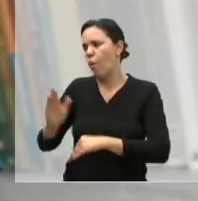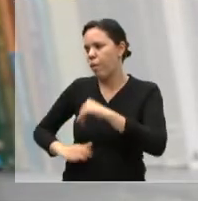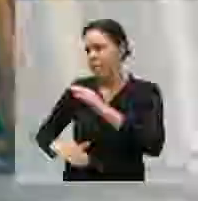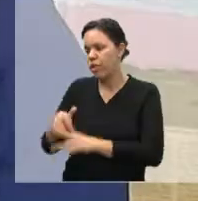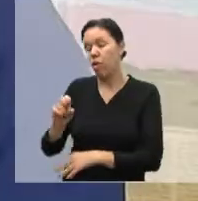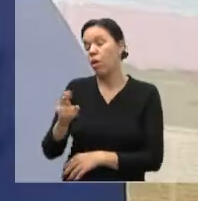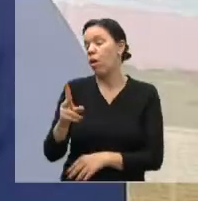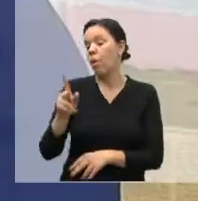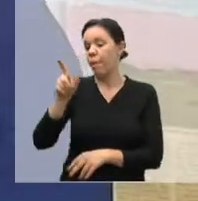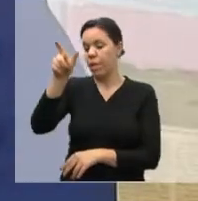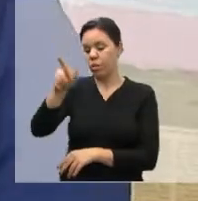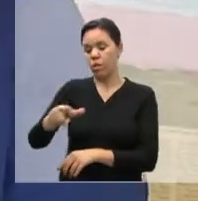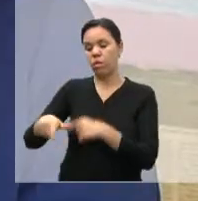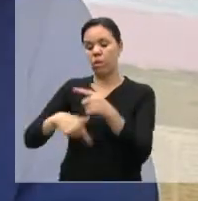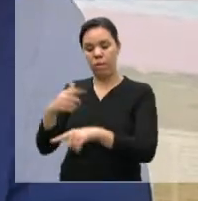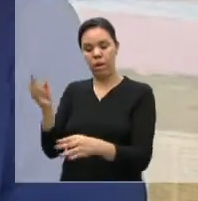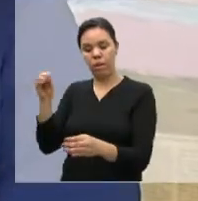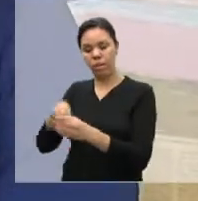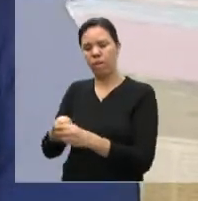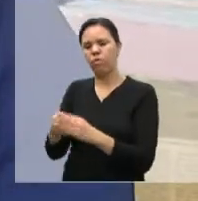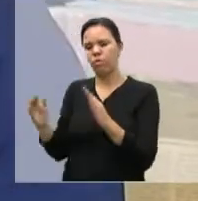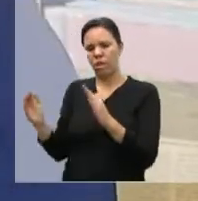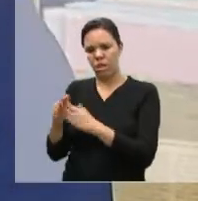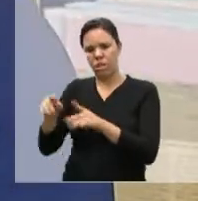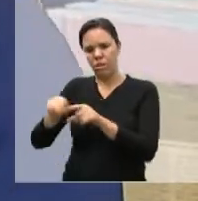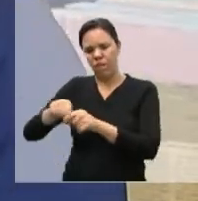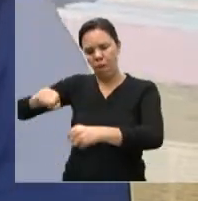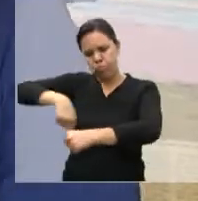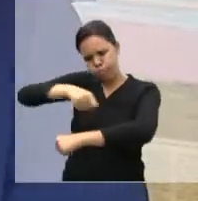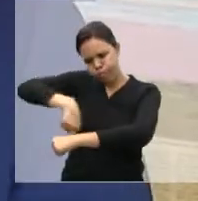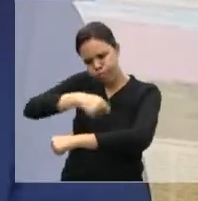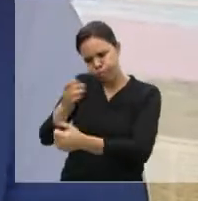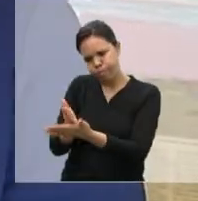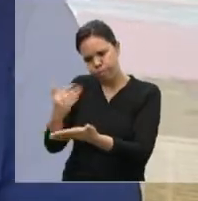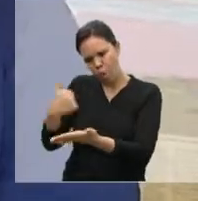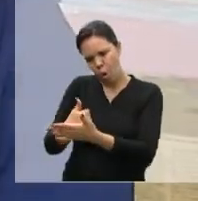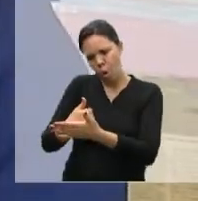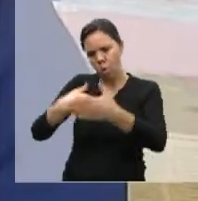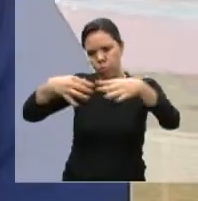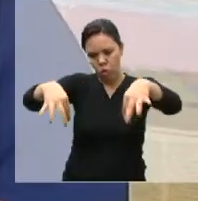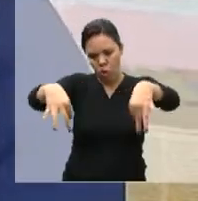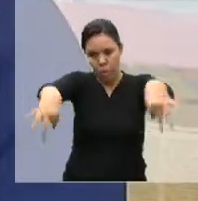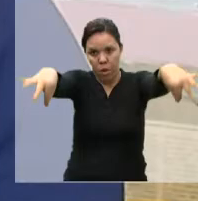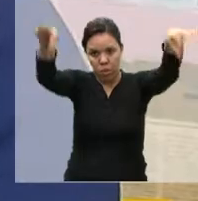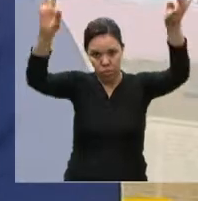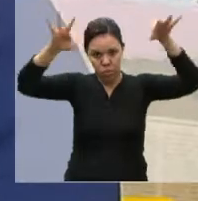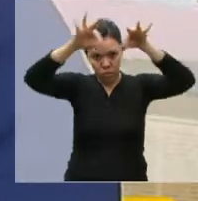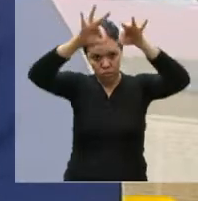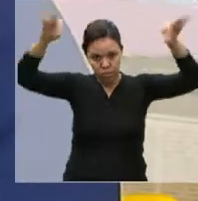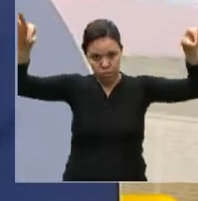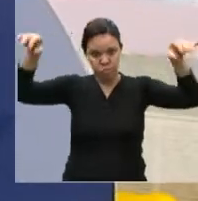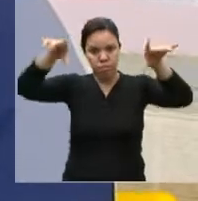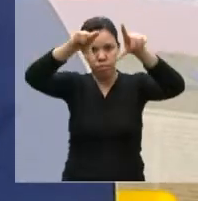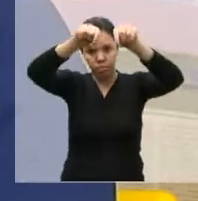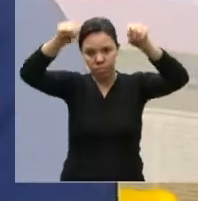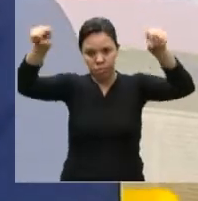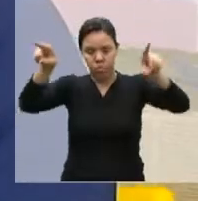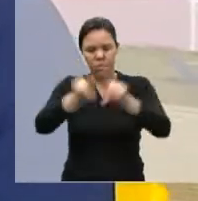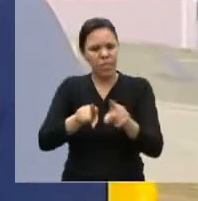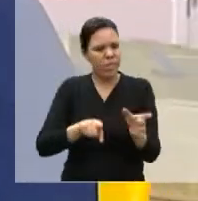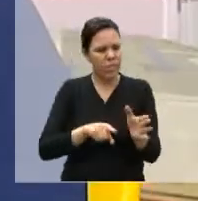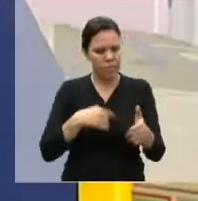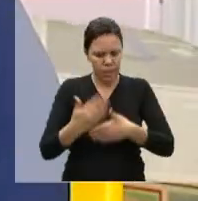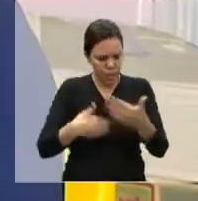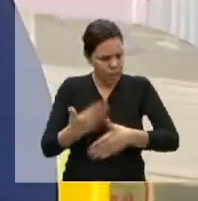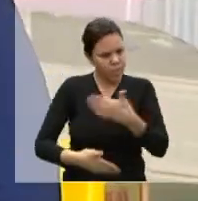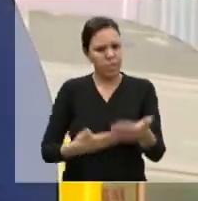A hora que ela usa ingredientes, a hora que ela faz medidas, na hora que ela estende uma roupa, processos químicos e físicos estão acontecendo ali a todo momento. Então isso é